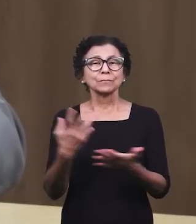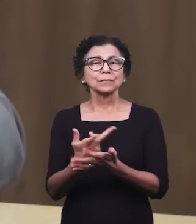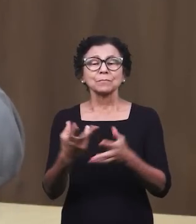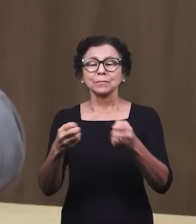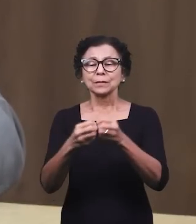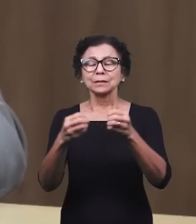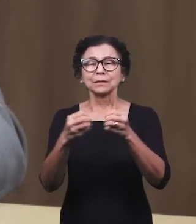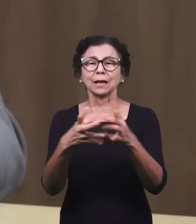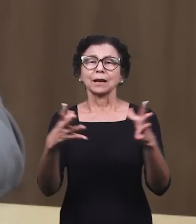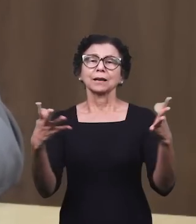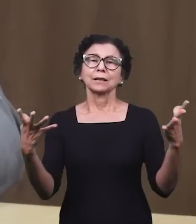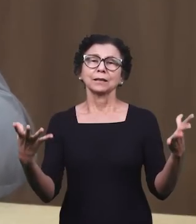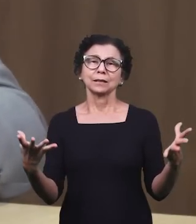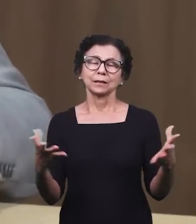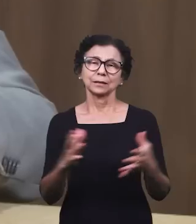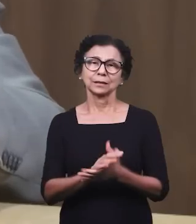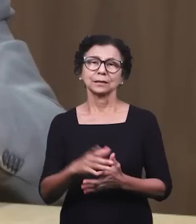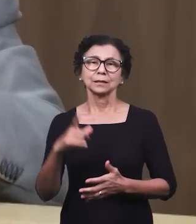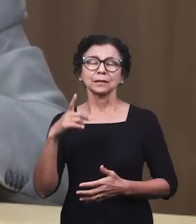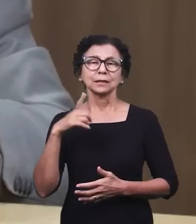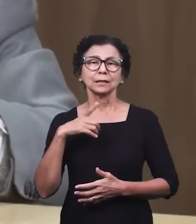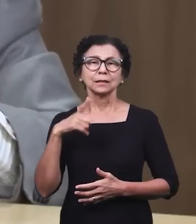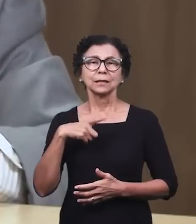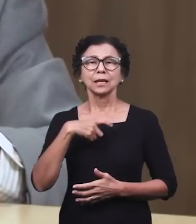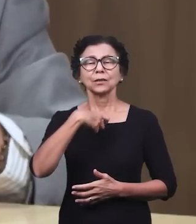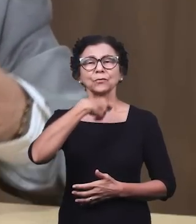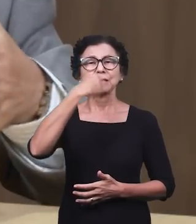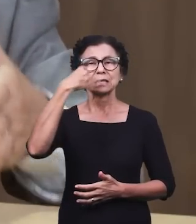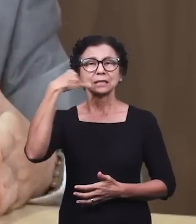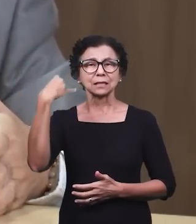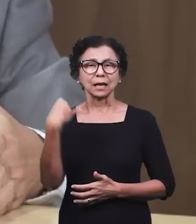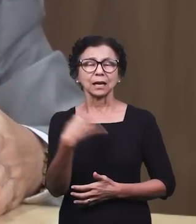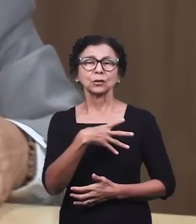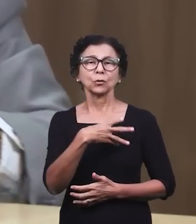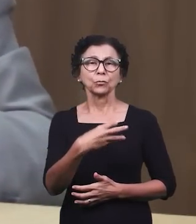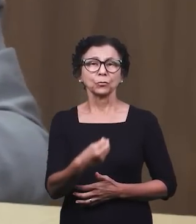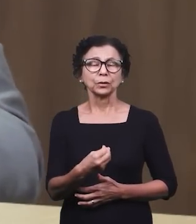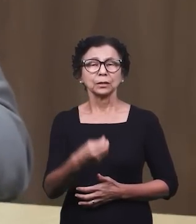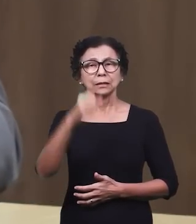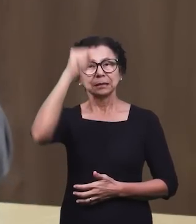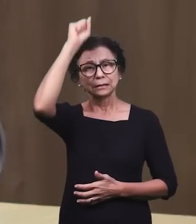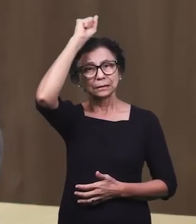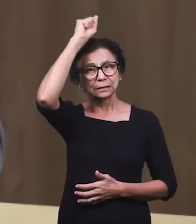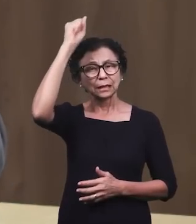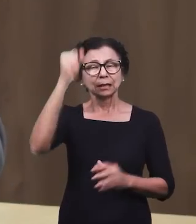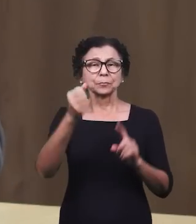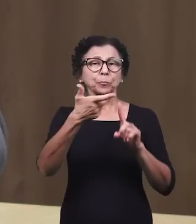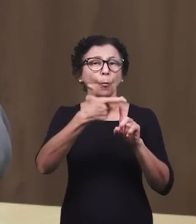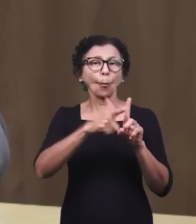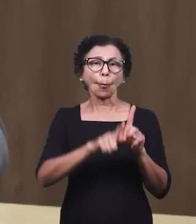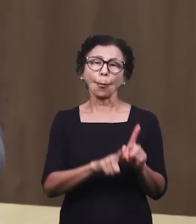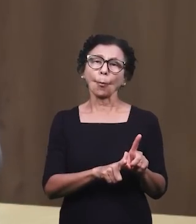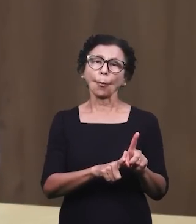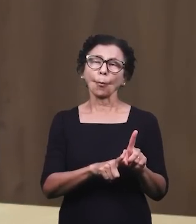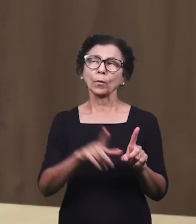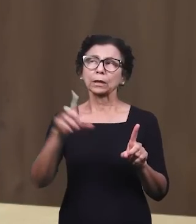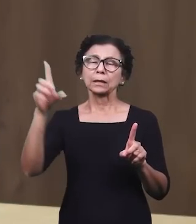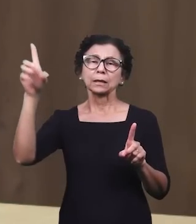obediência veio o recurso, veio, né, a bênção, o livramento do Senhor.